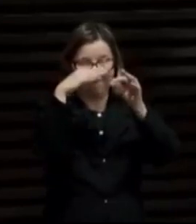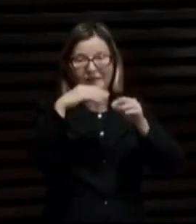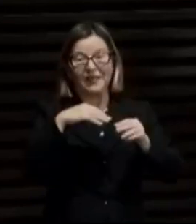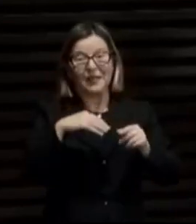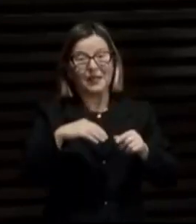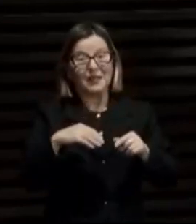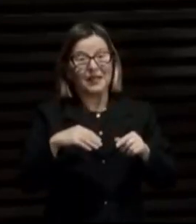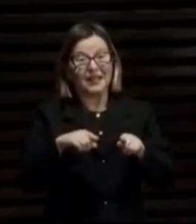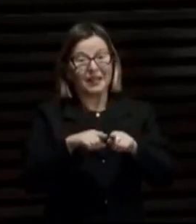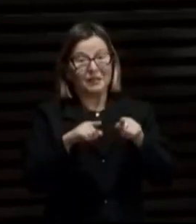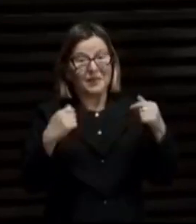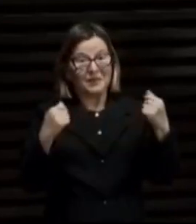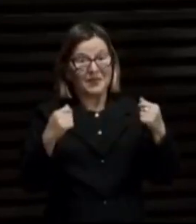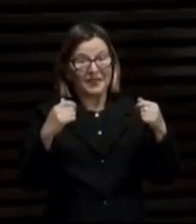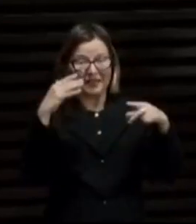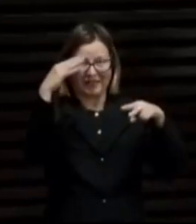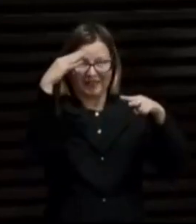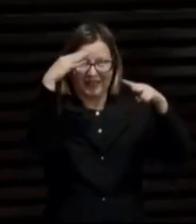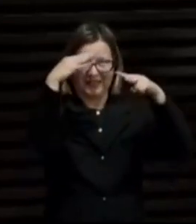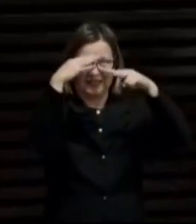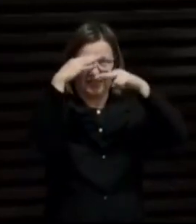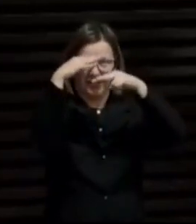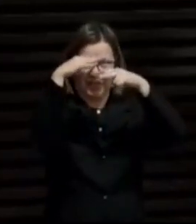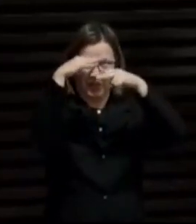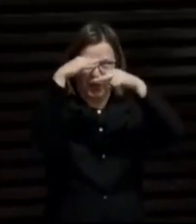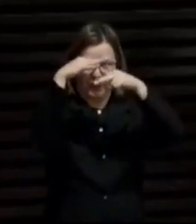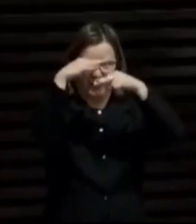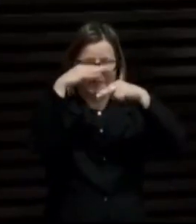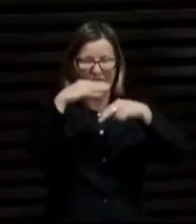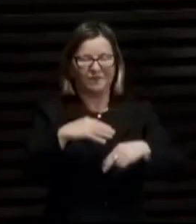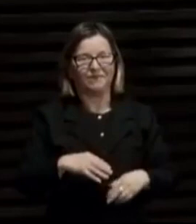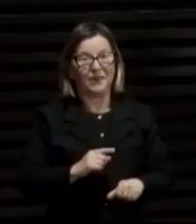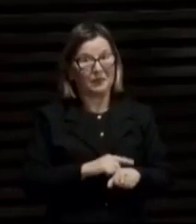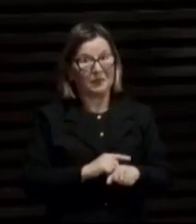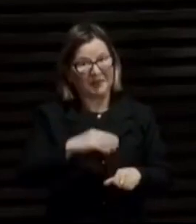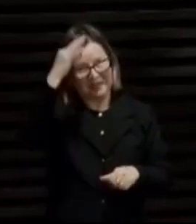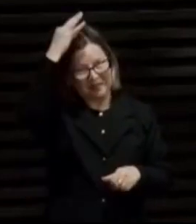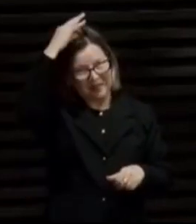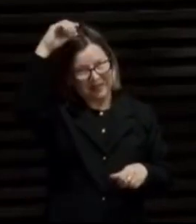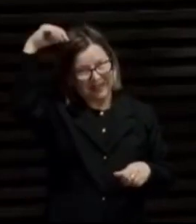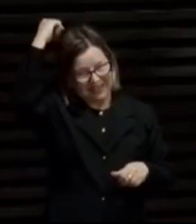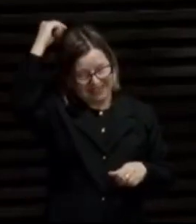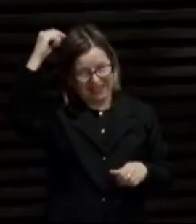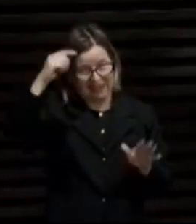que cortar. Então, quando o Espírito mostrar para nós, preciso de cortar